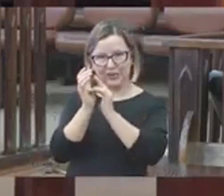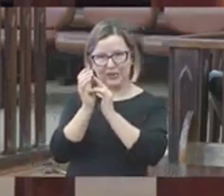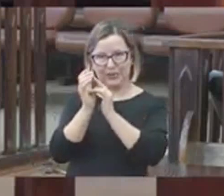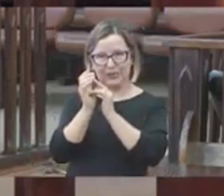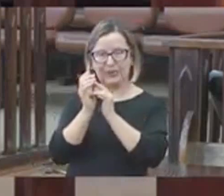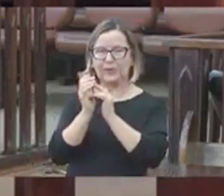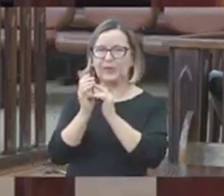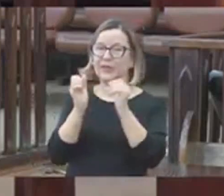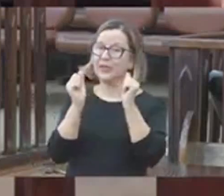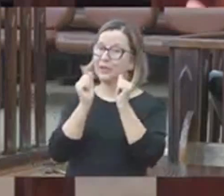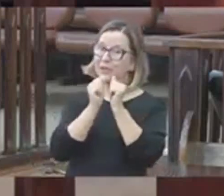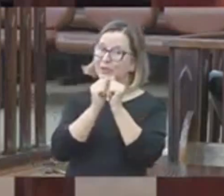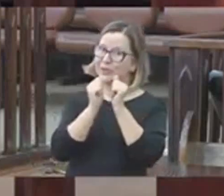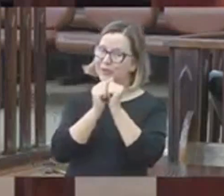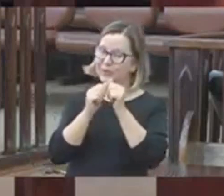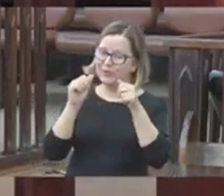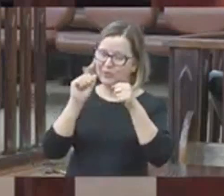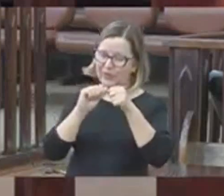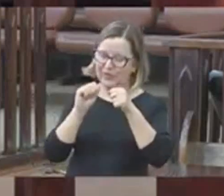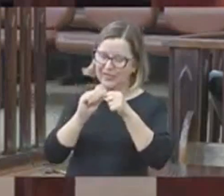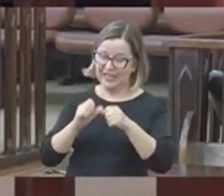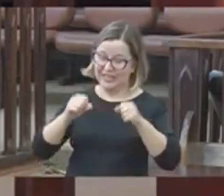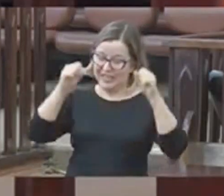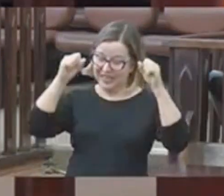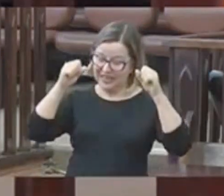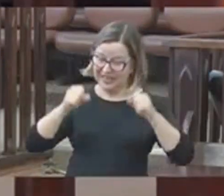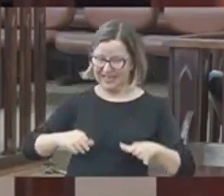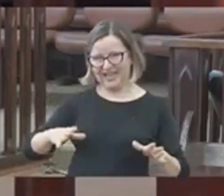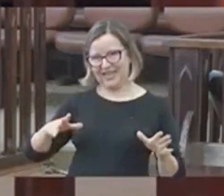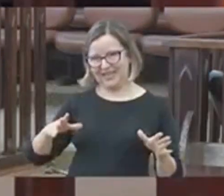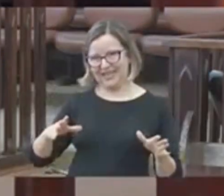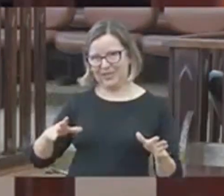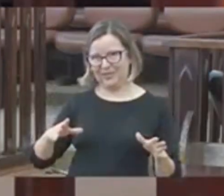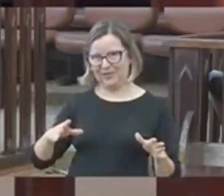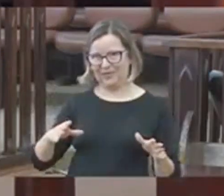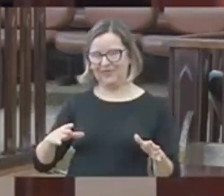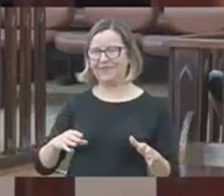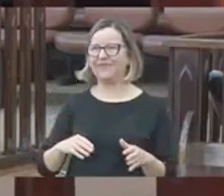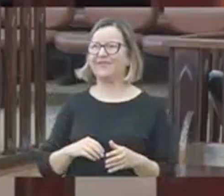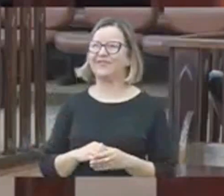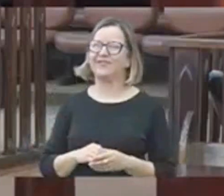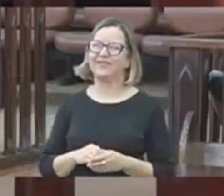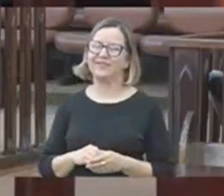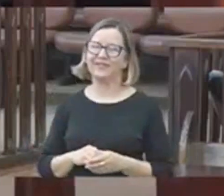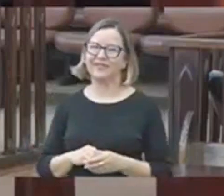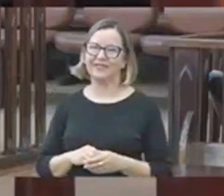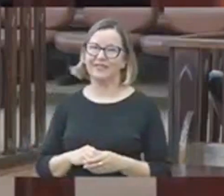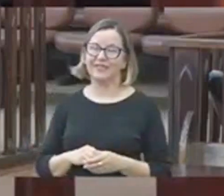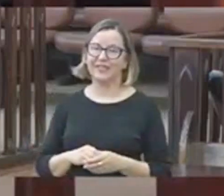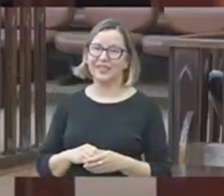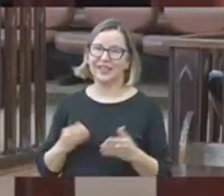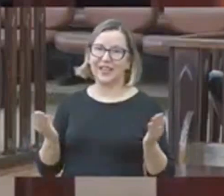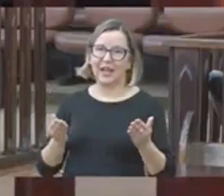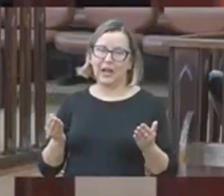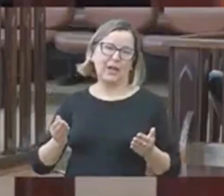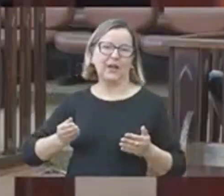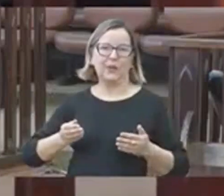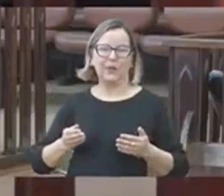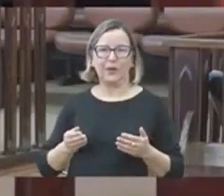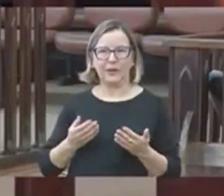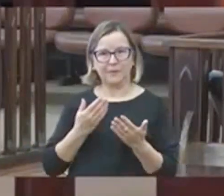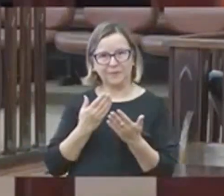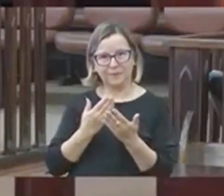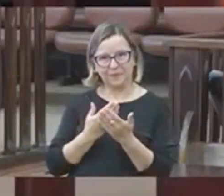fazendo esse pano de fundo, nós podemos entrar agora na questão essencial do nosso estudo. A